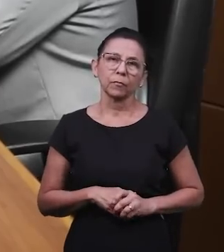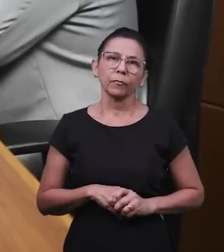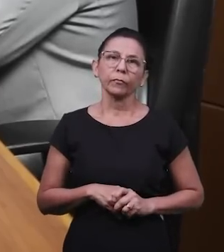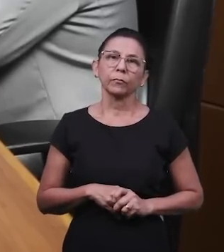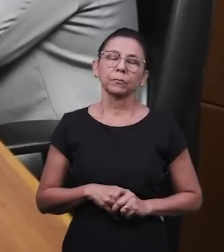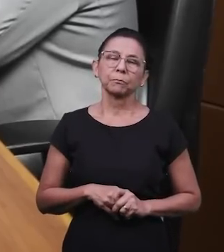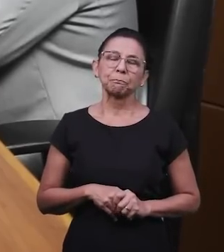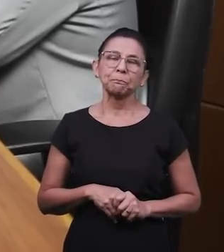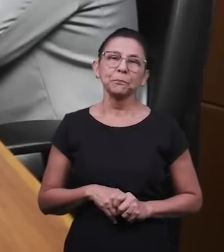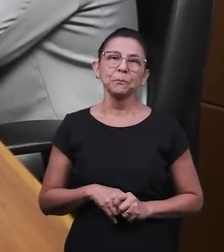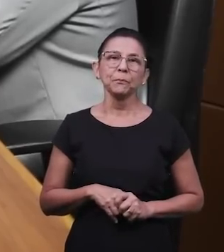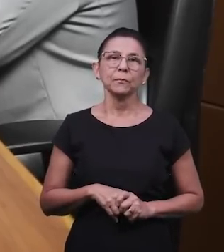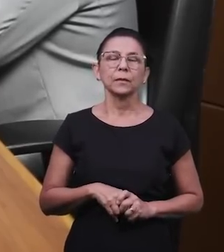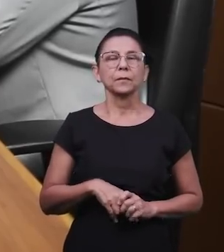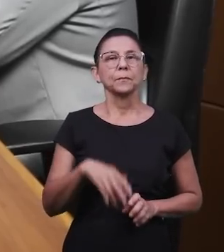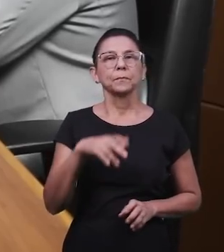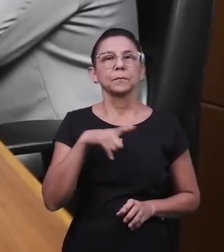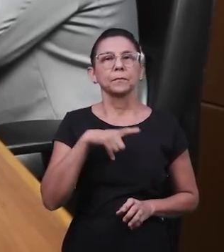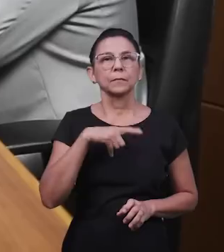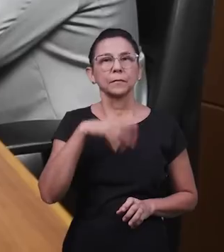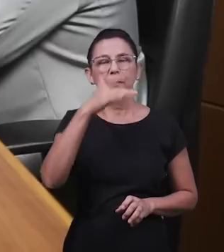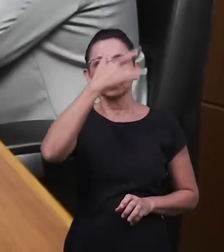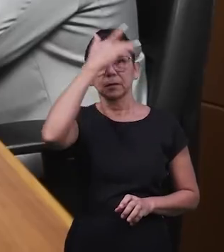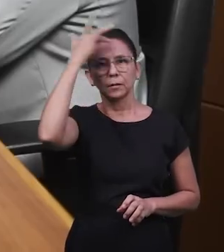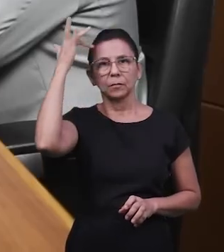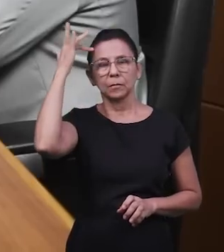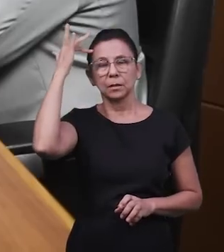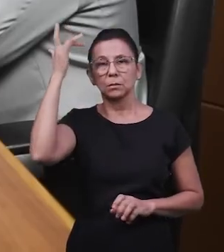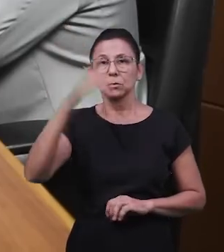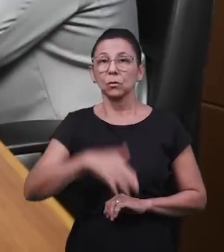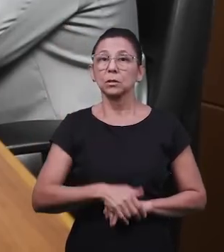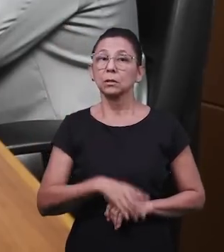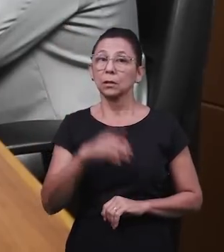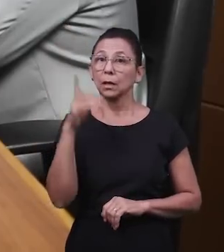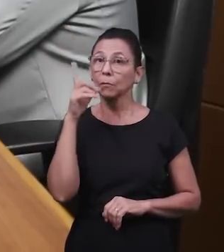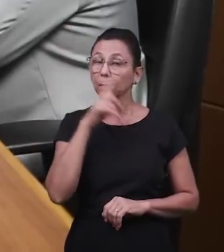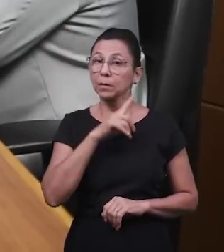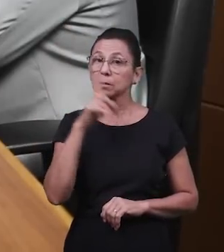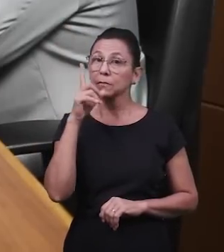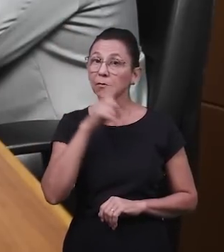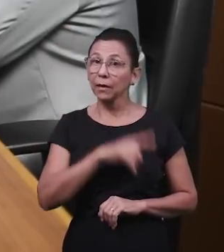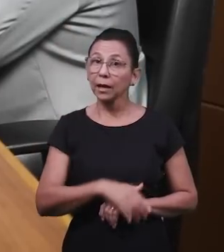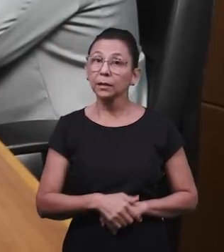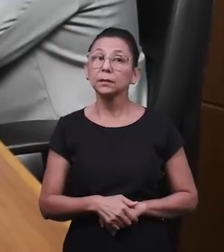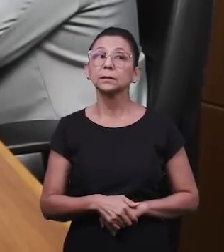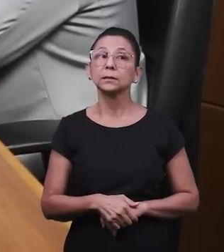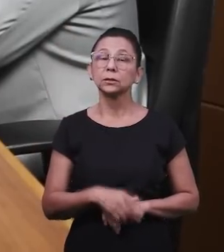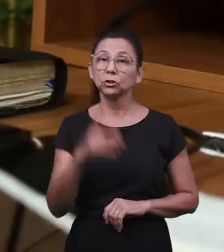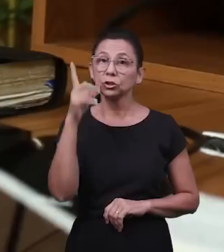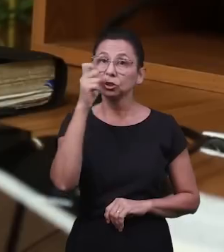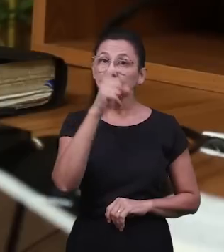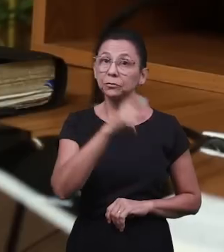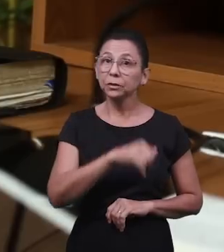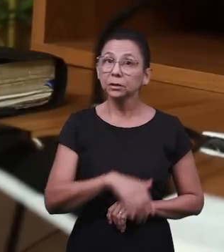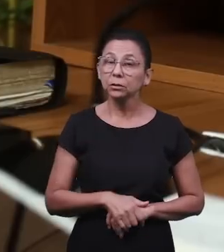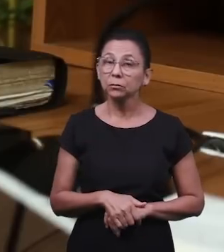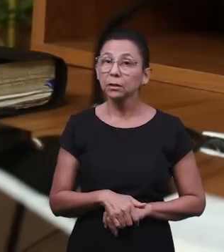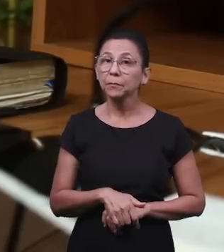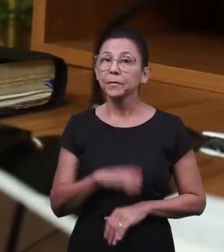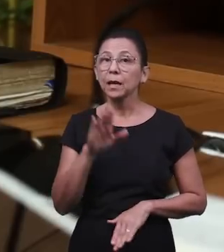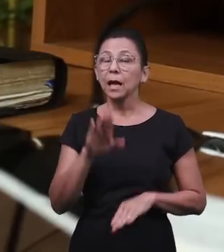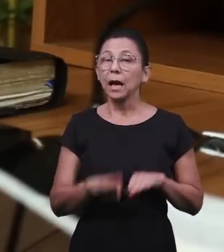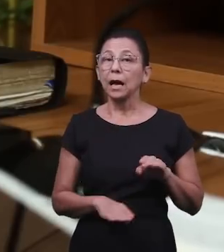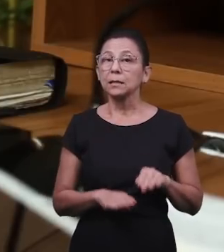vida da falha dele é tão forte que ele prejudica o irmão na igreja, o irmão sai da igreja por causa dele.